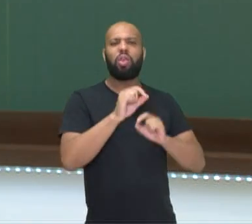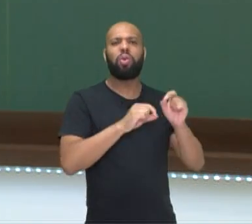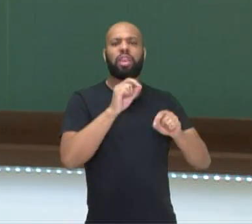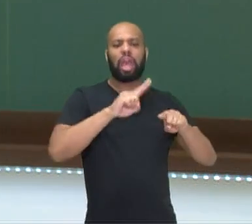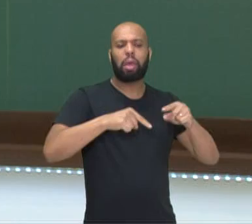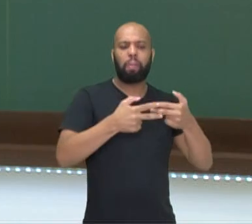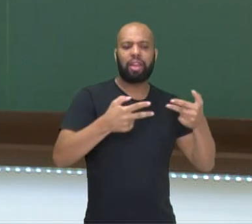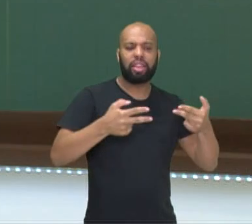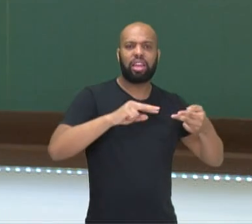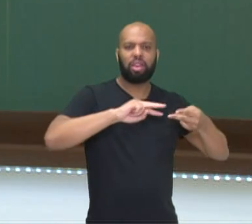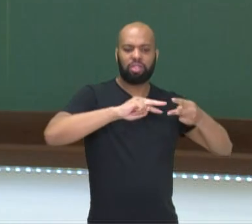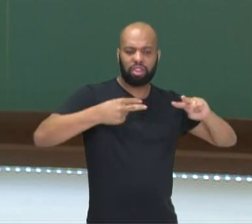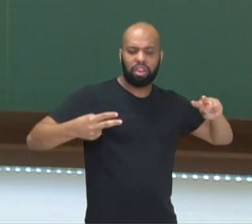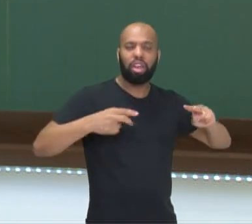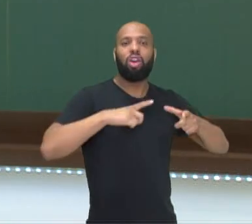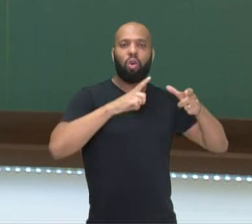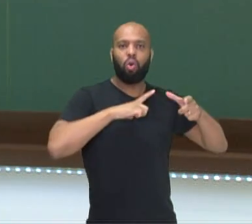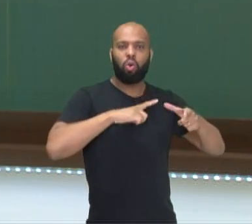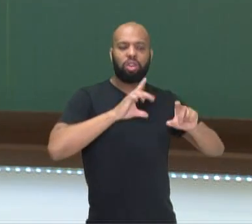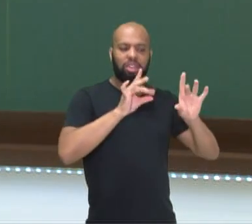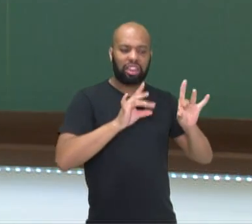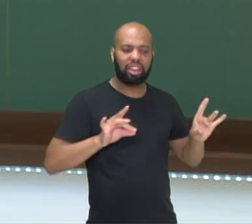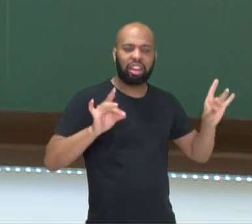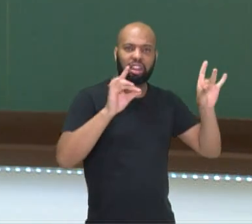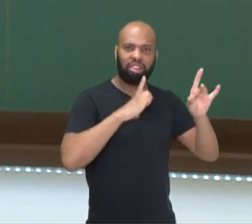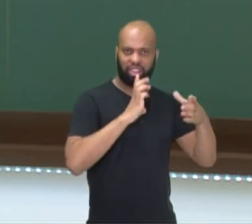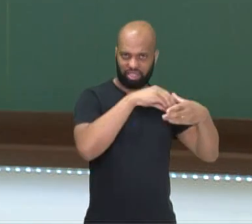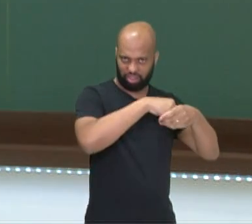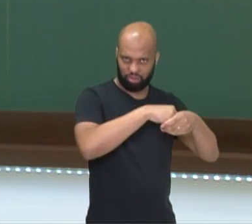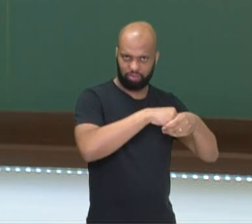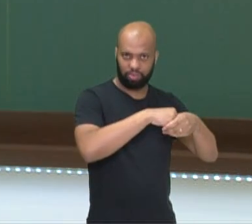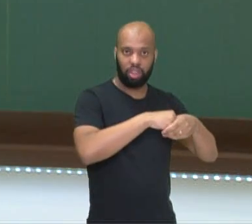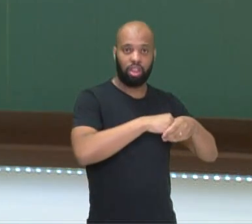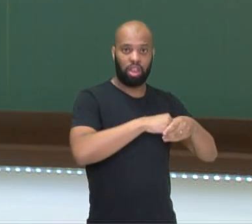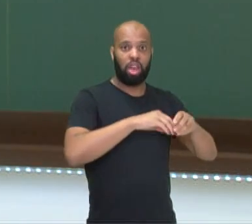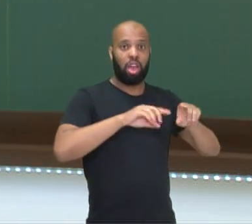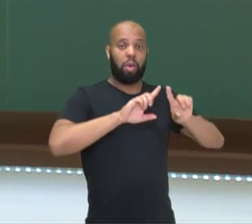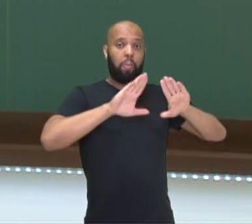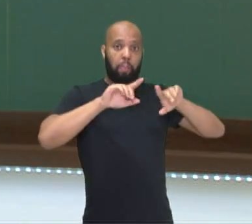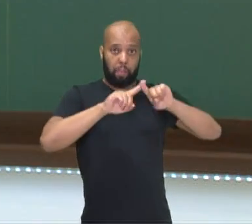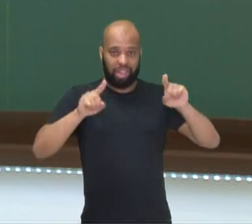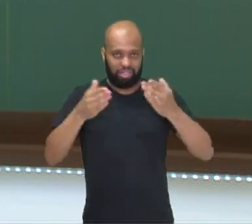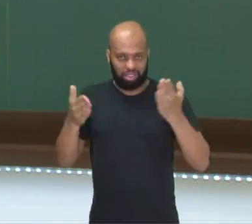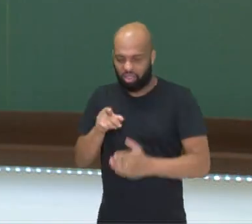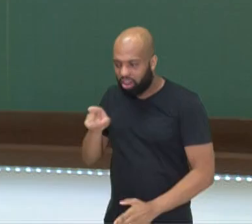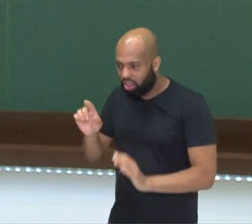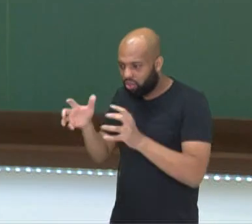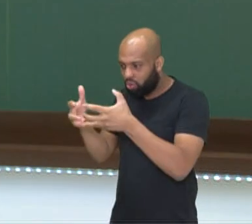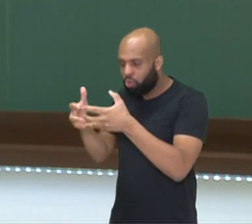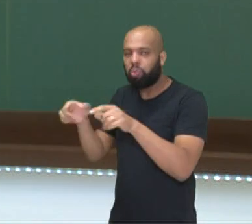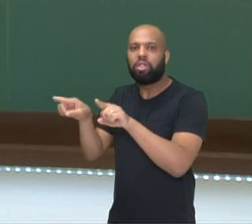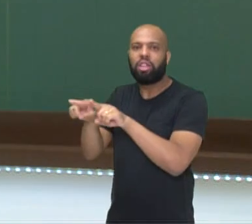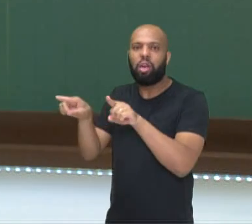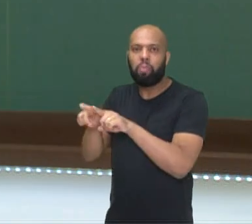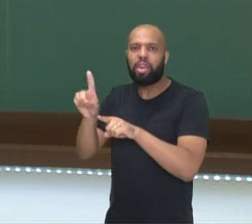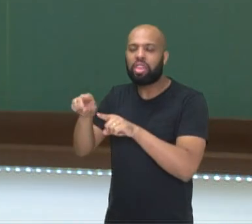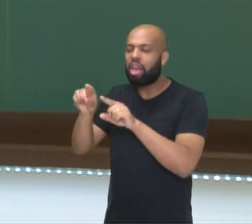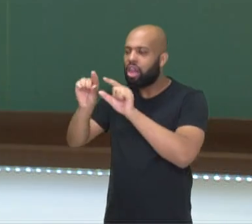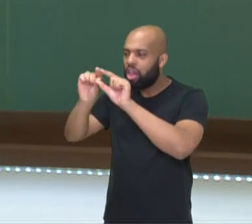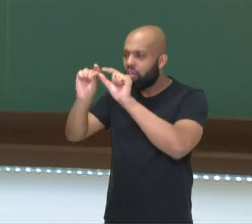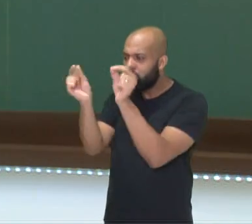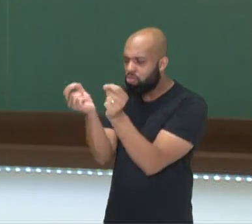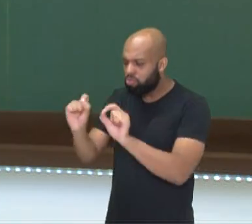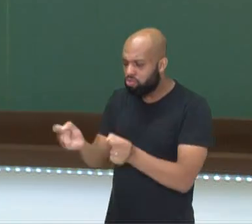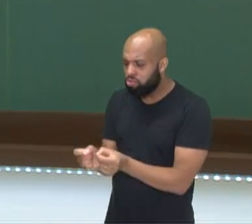consideradas procariontes. Já os protozoários, que a gente vai conversar nessa aula, também são seres